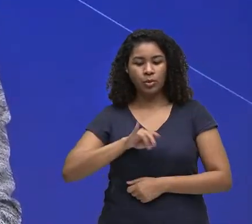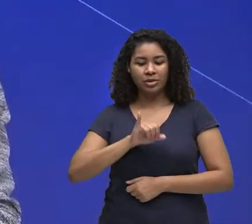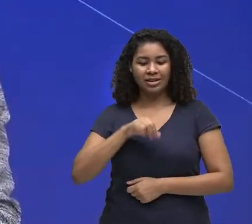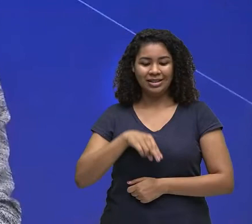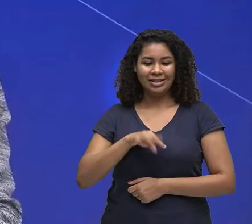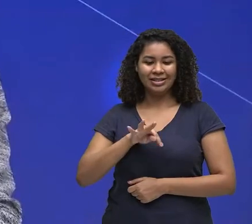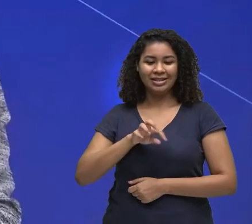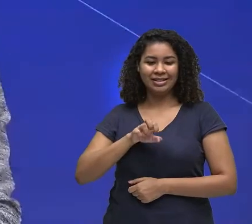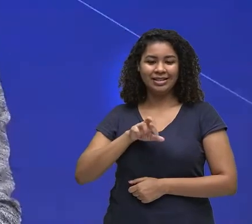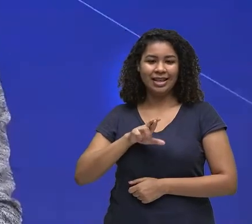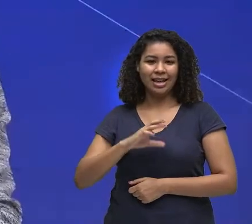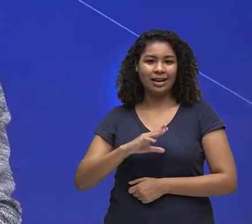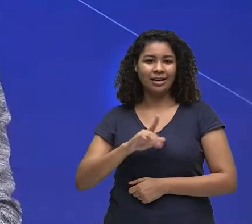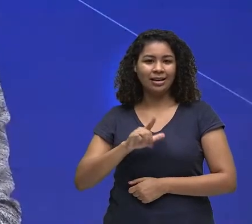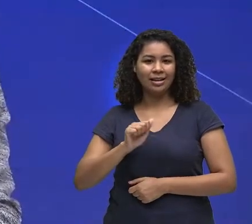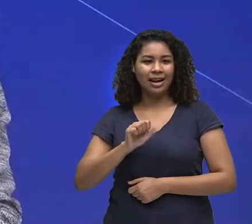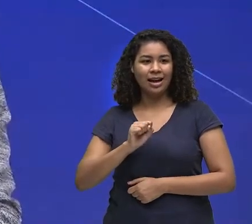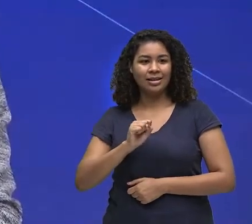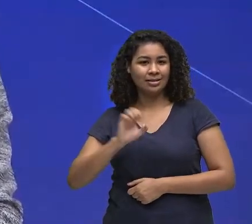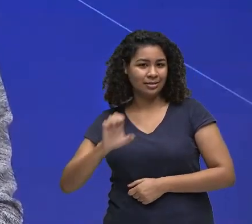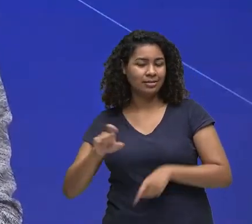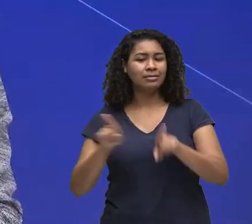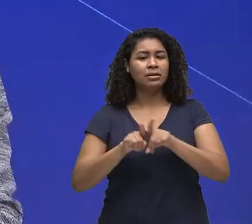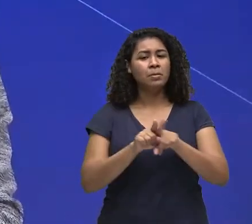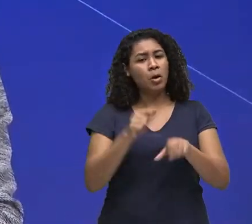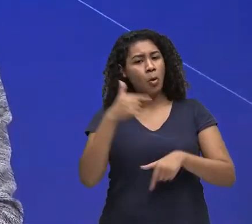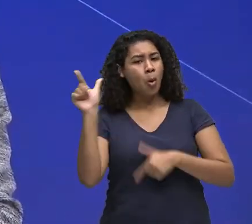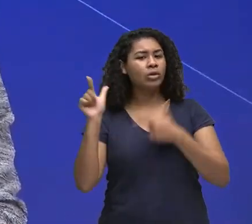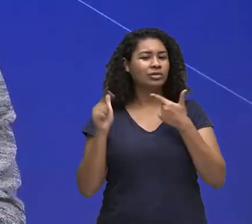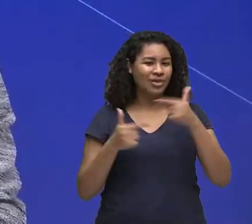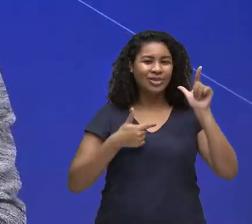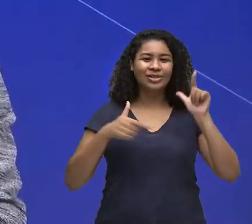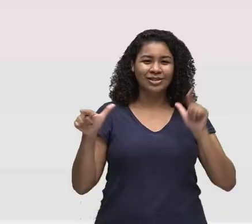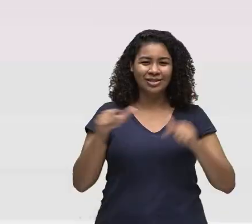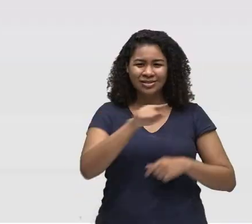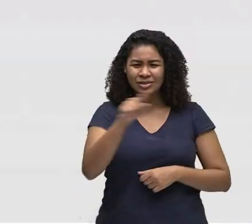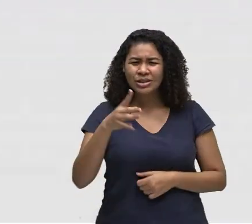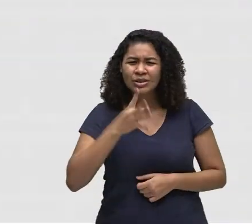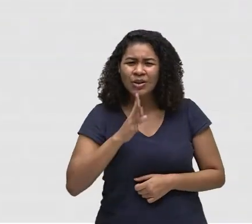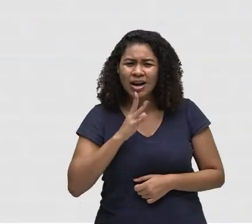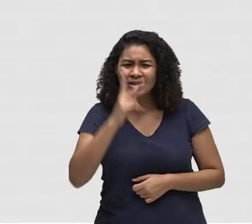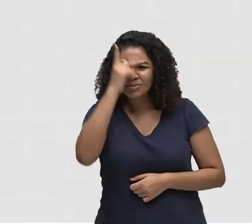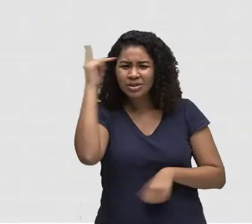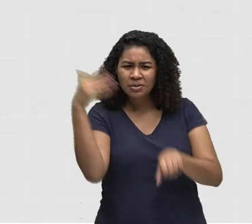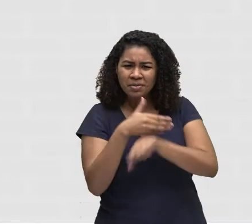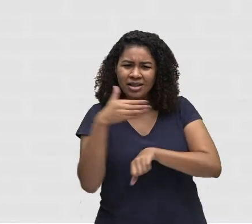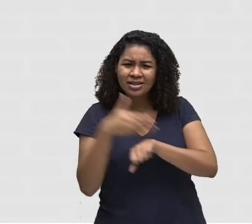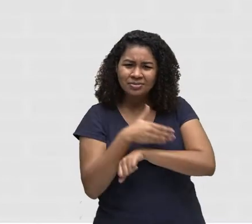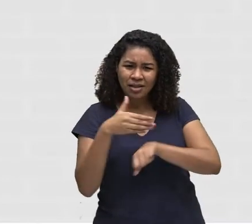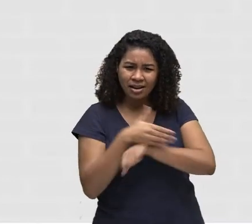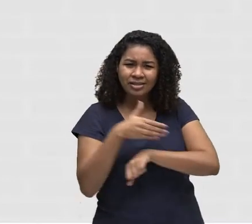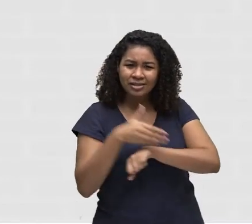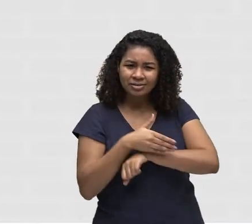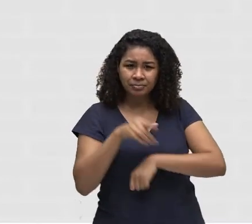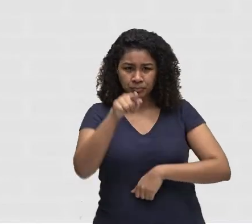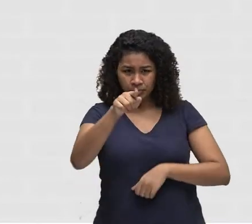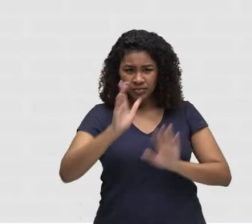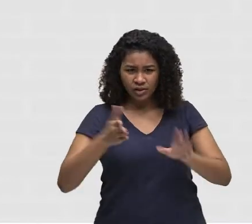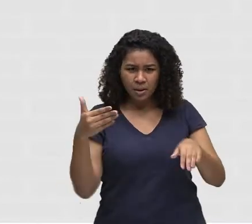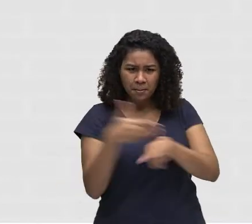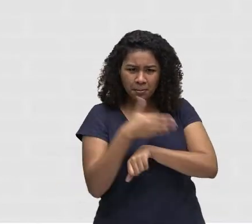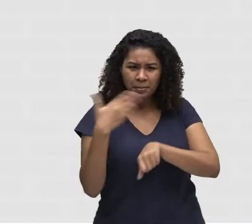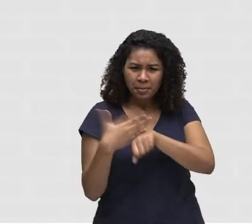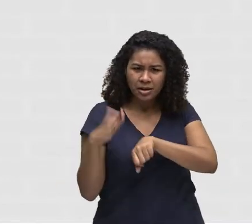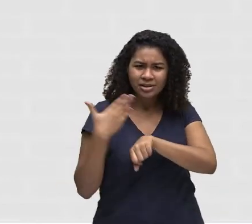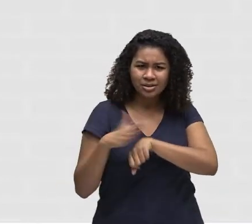o GEAS, tem os jogos universitários também do Amazonas. Vocês conhecem alguém que jogou? Você já jogou? Você que está assistindo, já praticou alguma